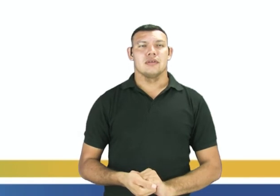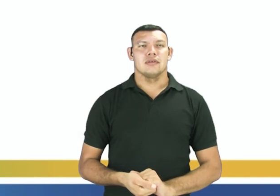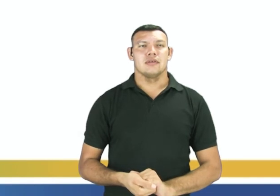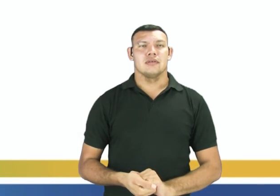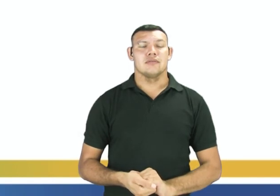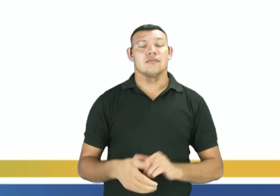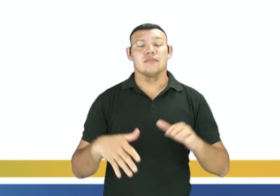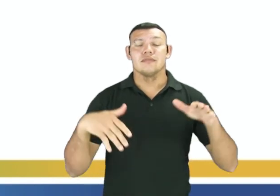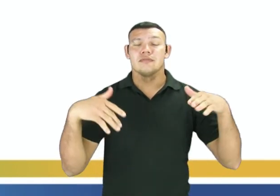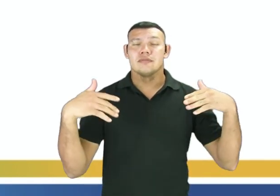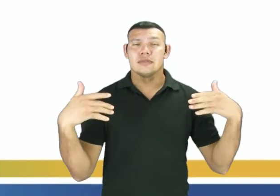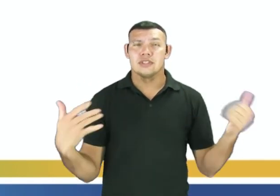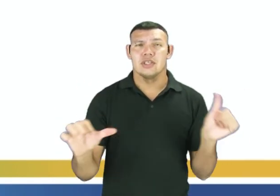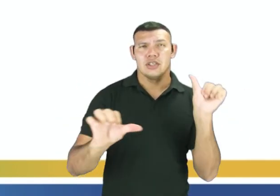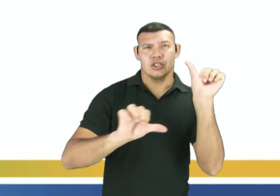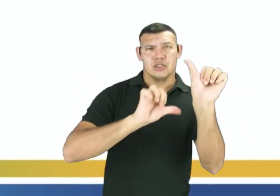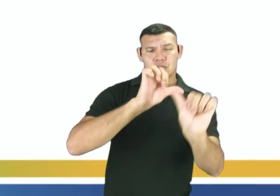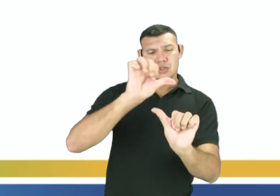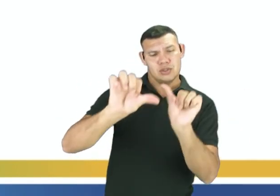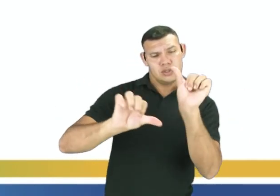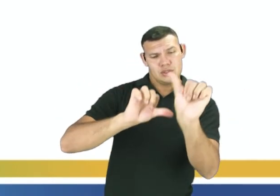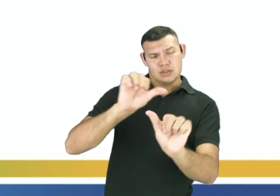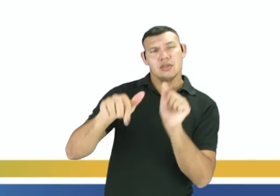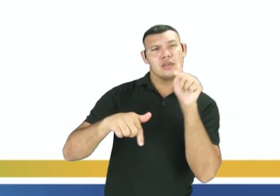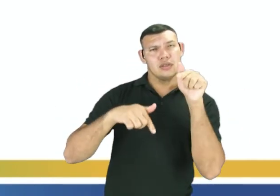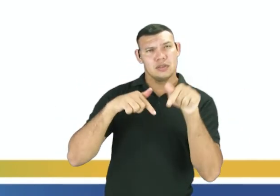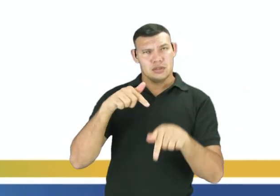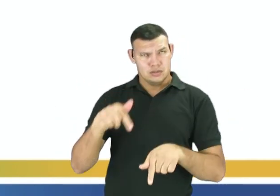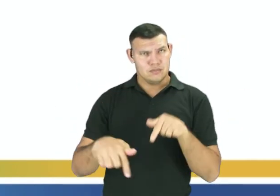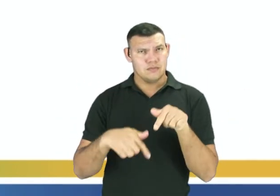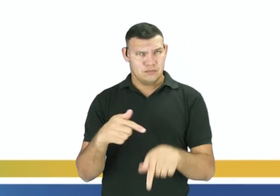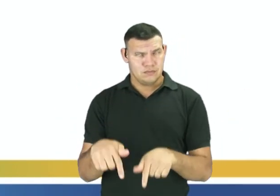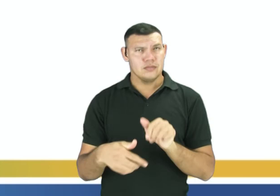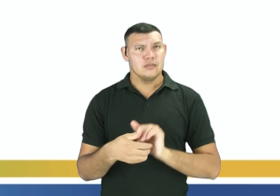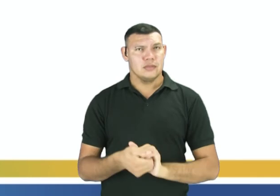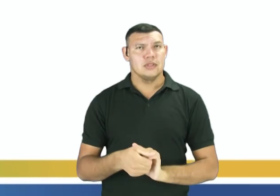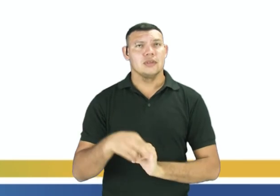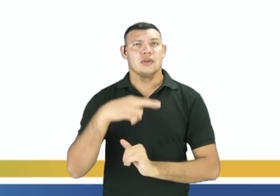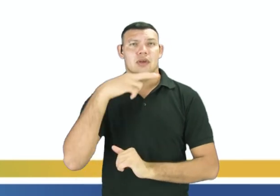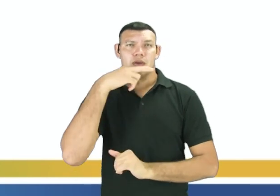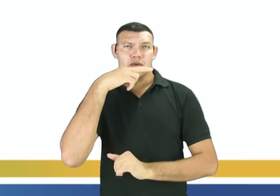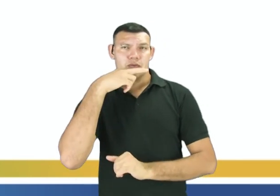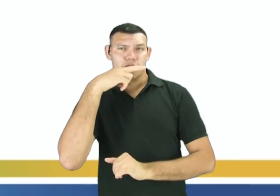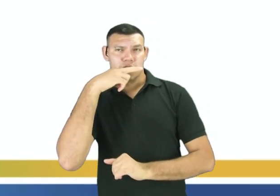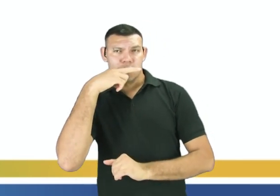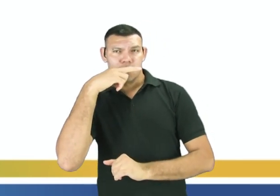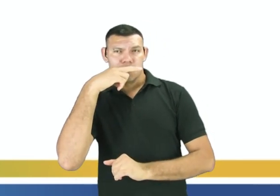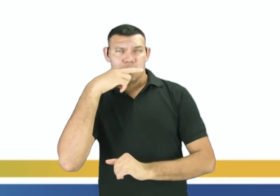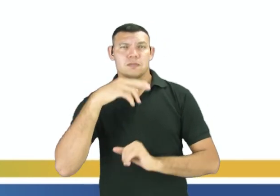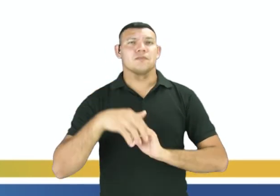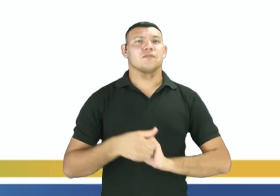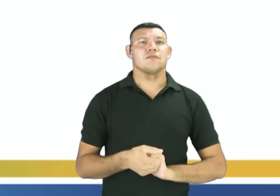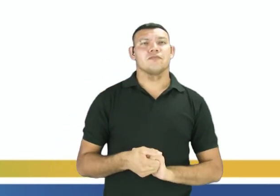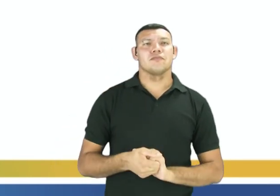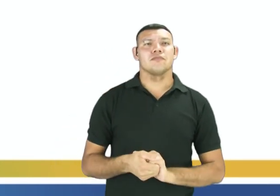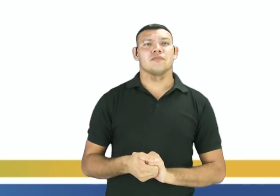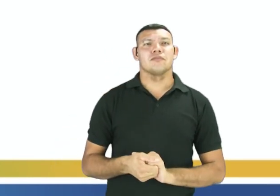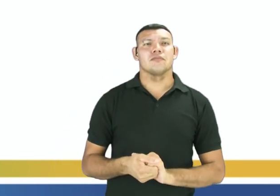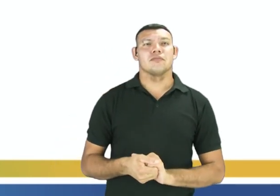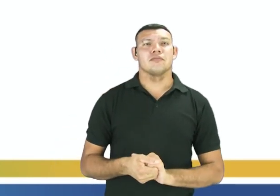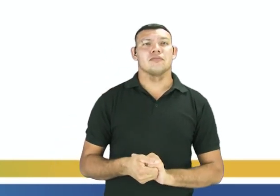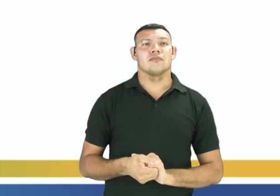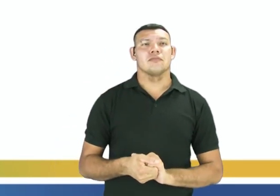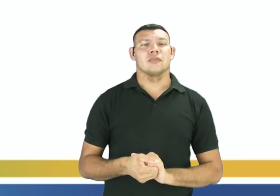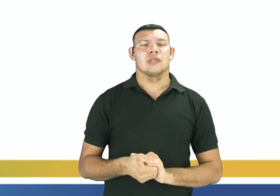Então, quando ele fala transformação química da matéria, ele fala da cana-de-açúcar, que é um composto orgânico, e ele